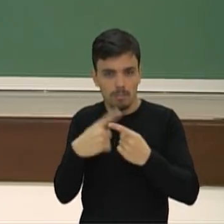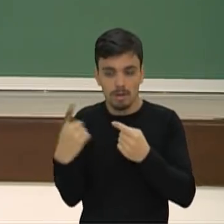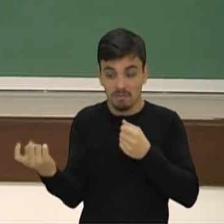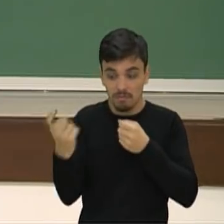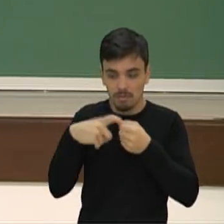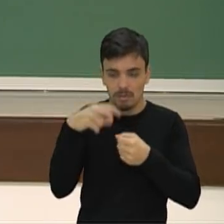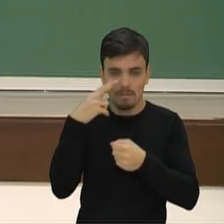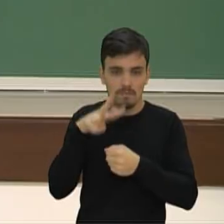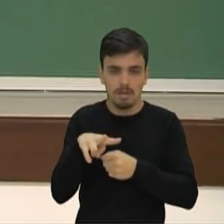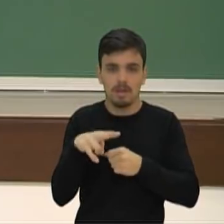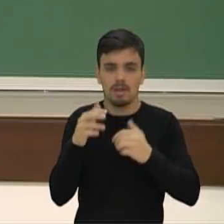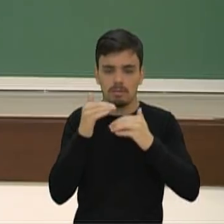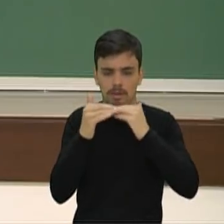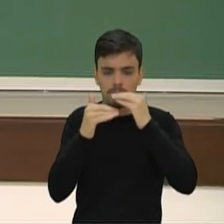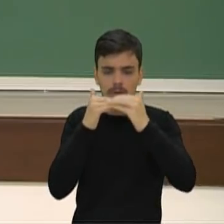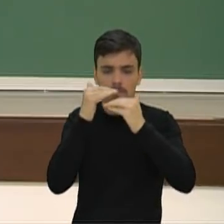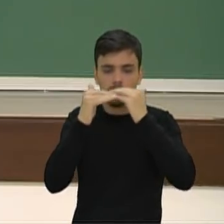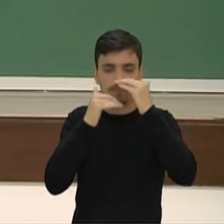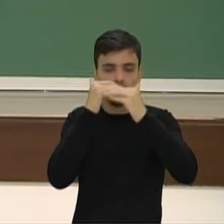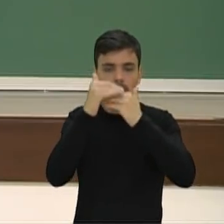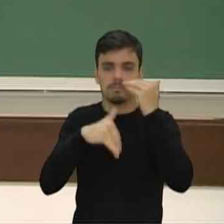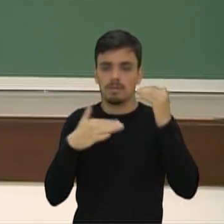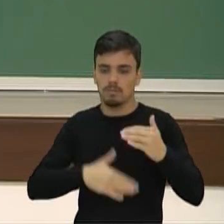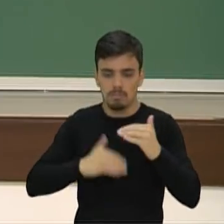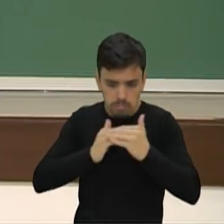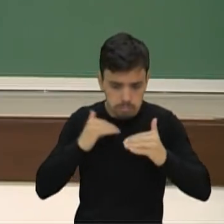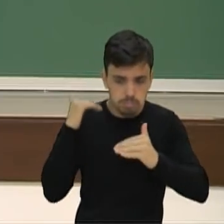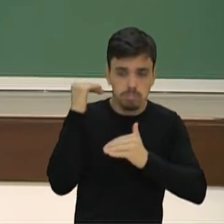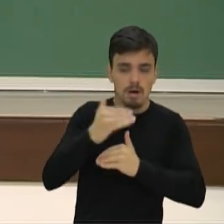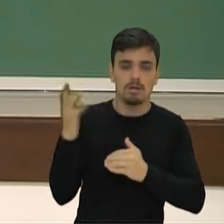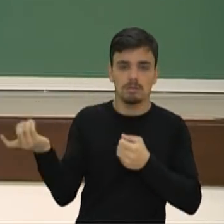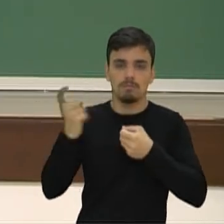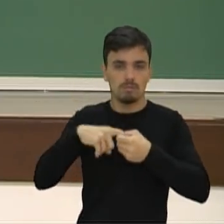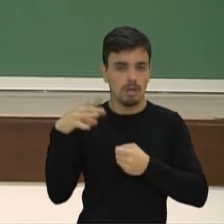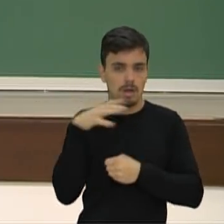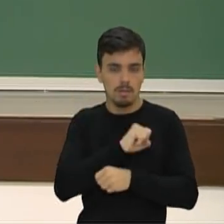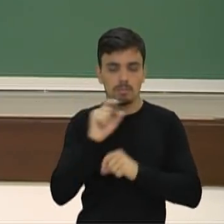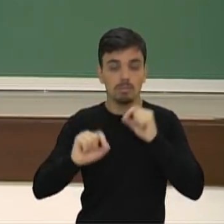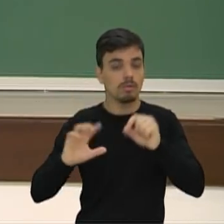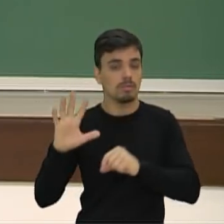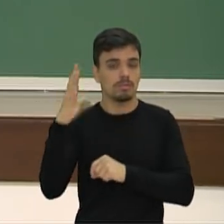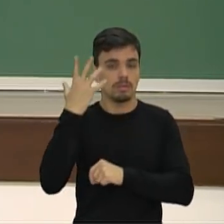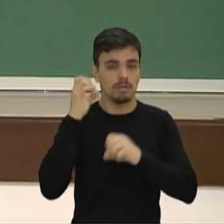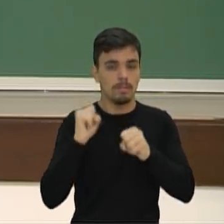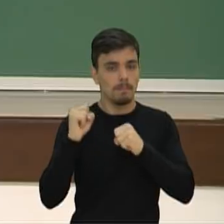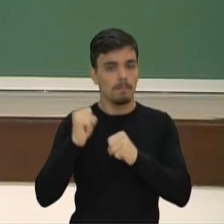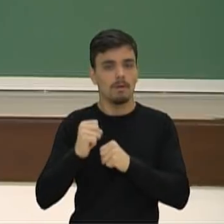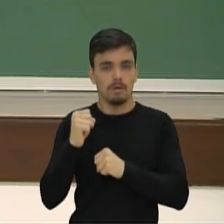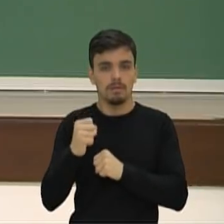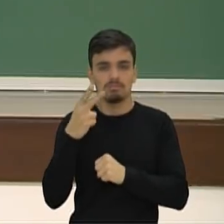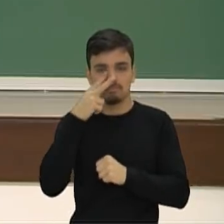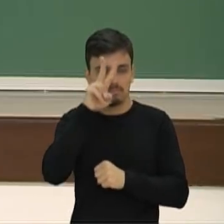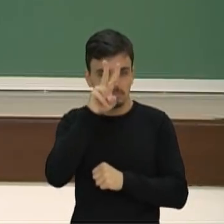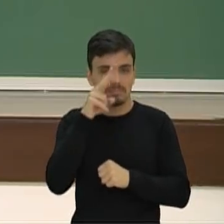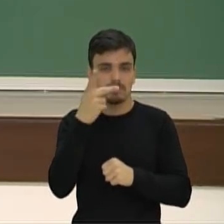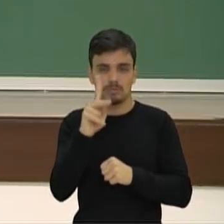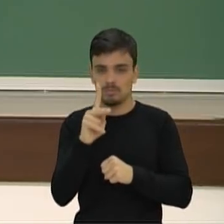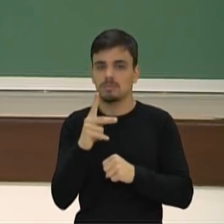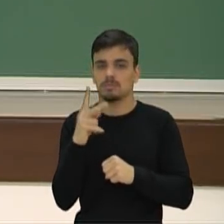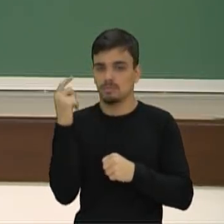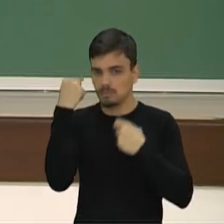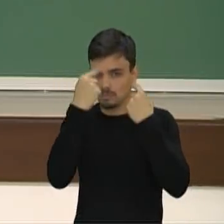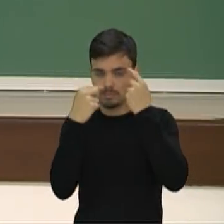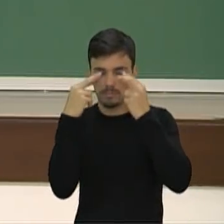seja gradativo. Se for assim, muito no susto, vamos dizer assim, o que acontece? Aquilo ali pode ser extremamente agressivo, que a sua visão não estava